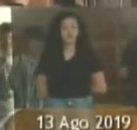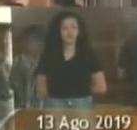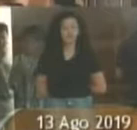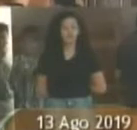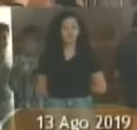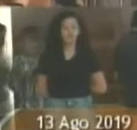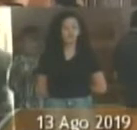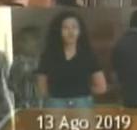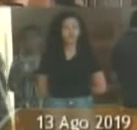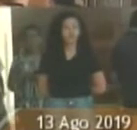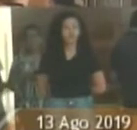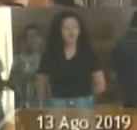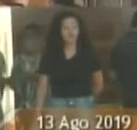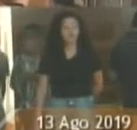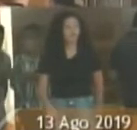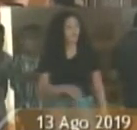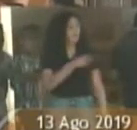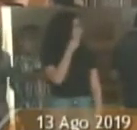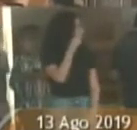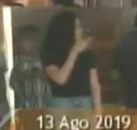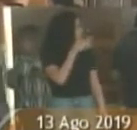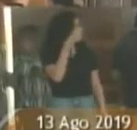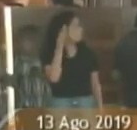Senhor presidente,